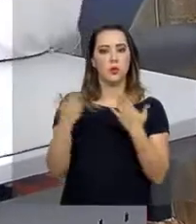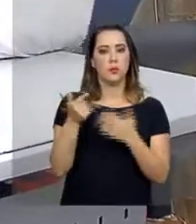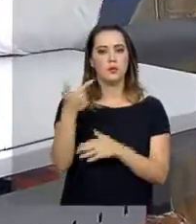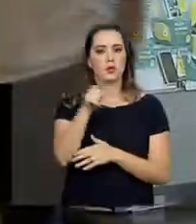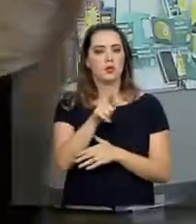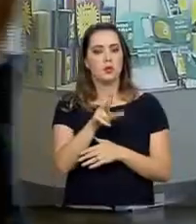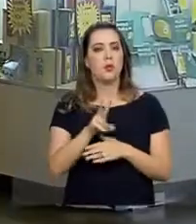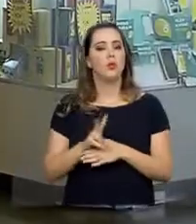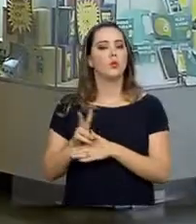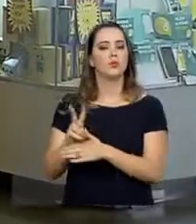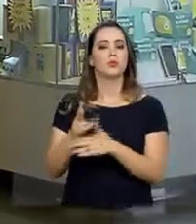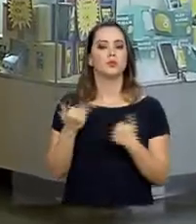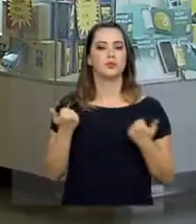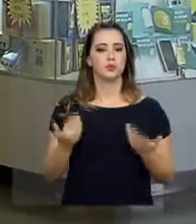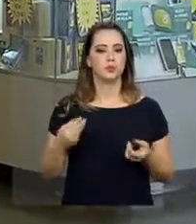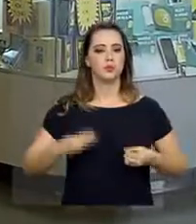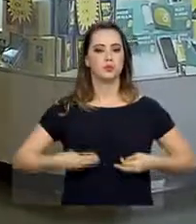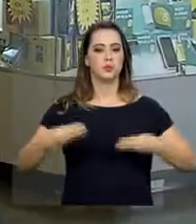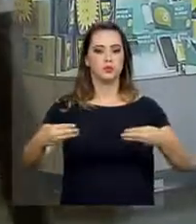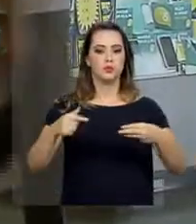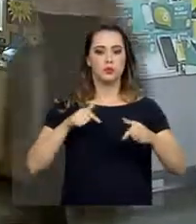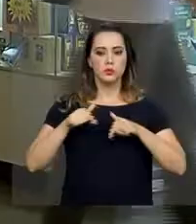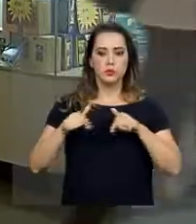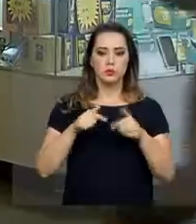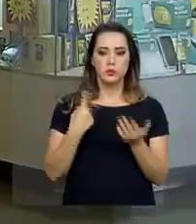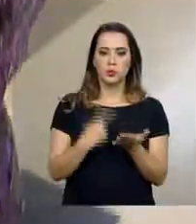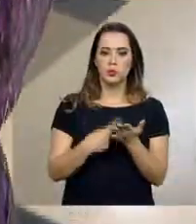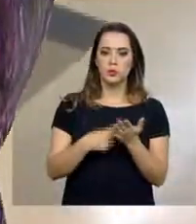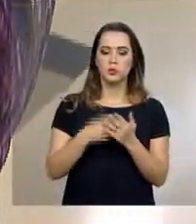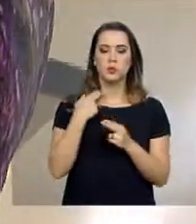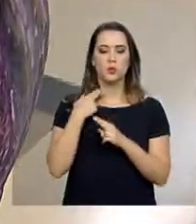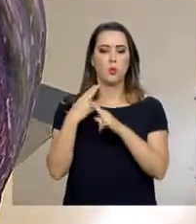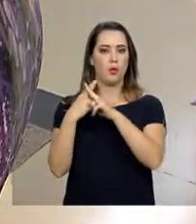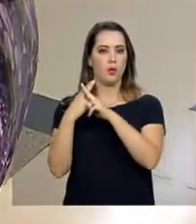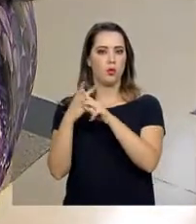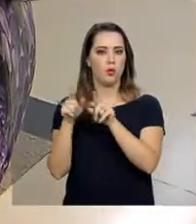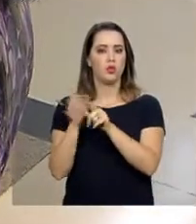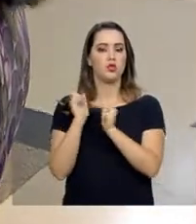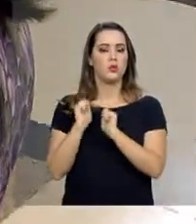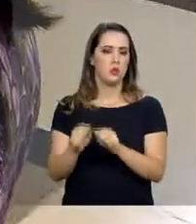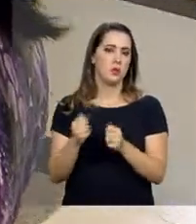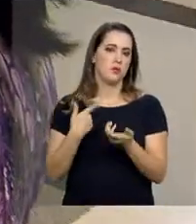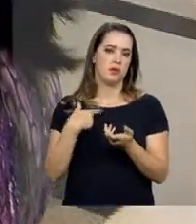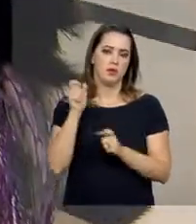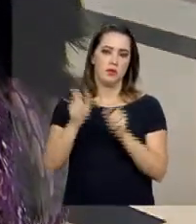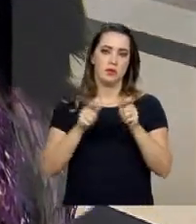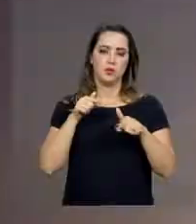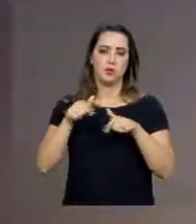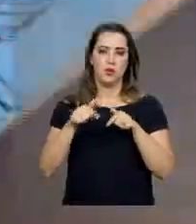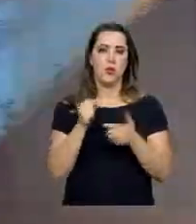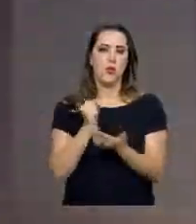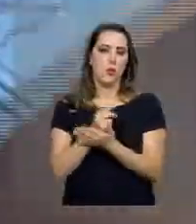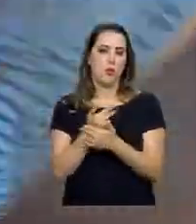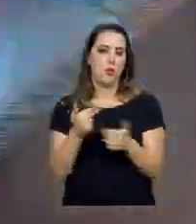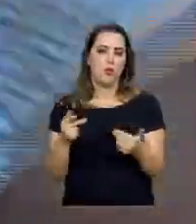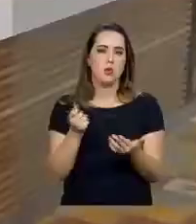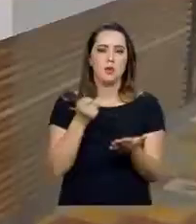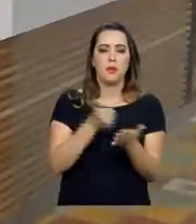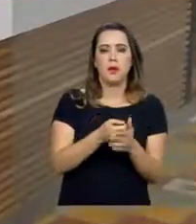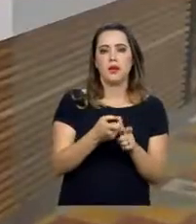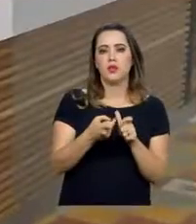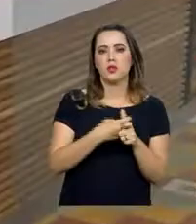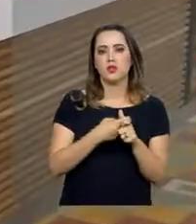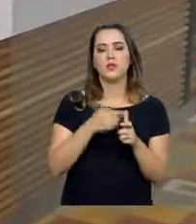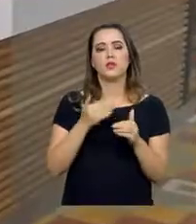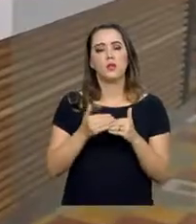empréstimo segundo o ministério do trabalho acordo com a caixa vai permitir aos trabalhadores adquirir bens quitar dívidas e